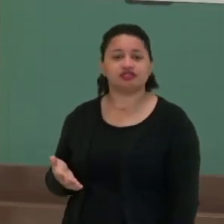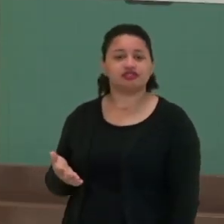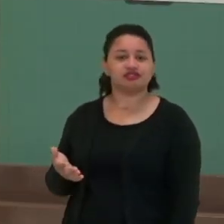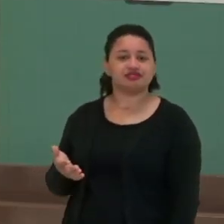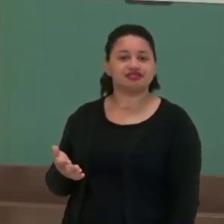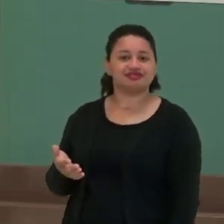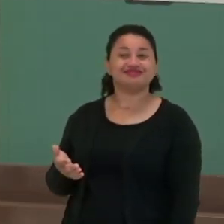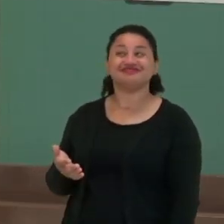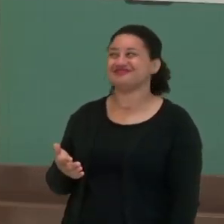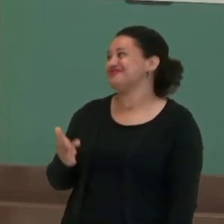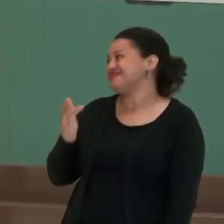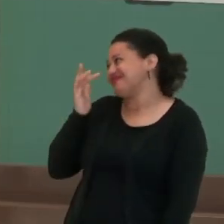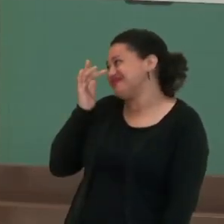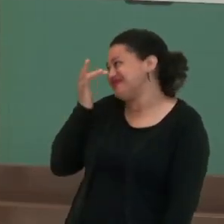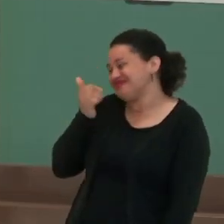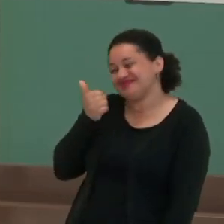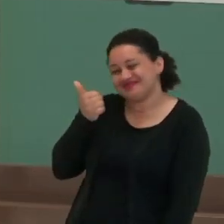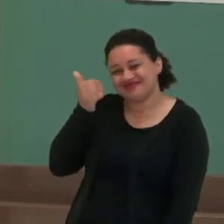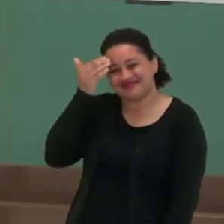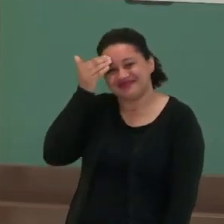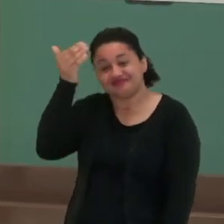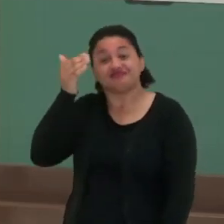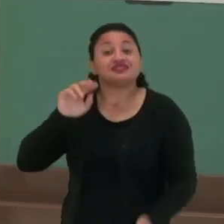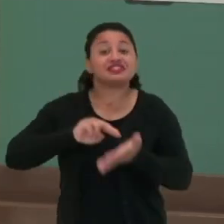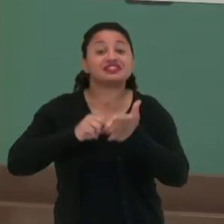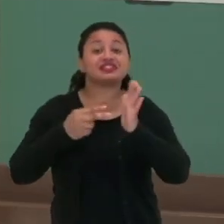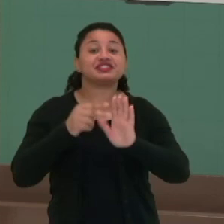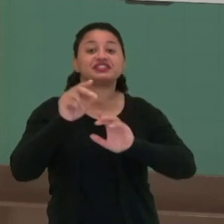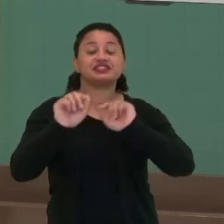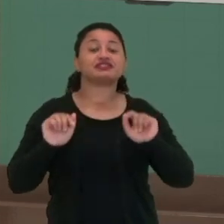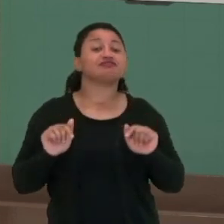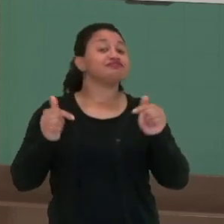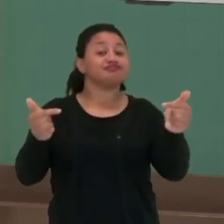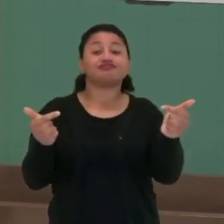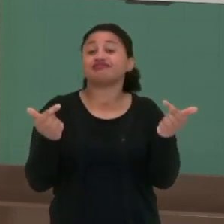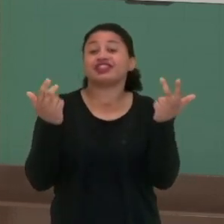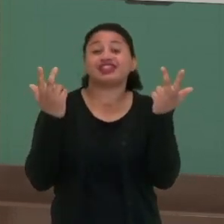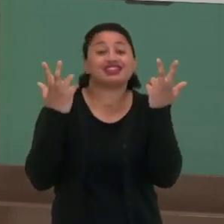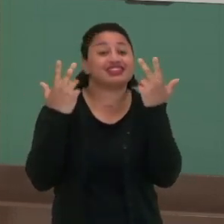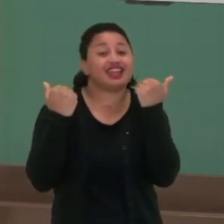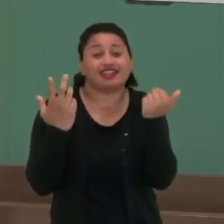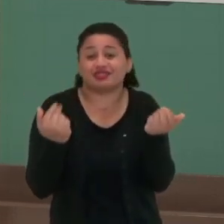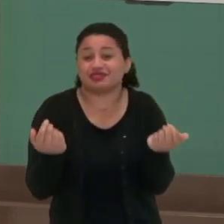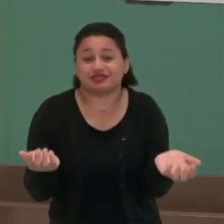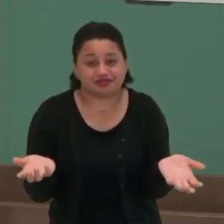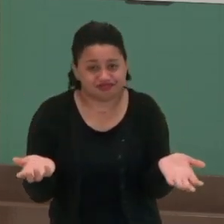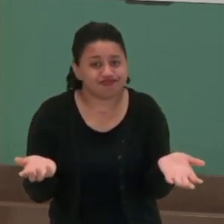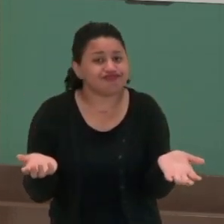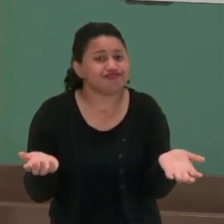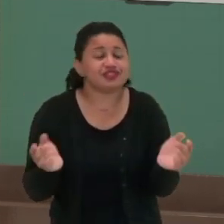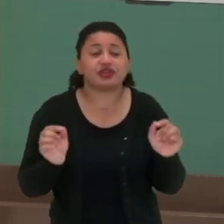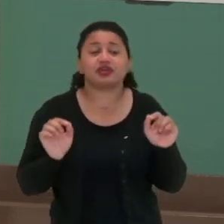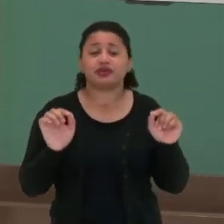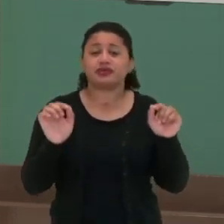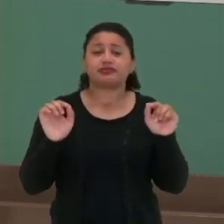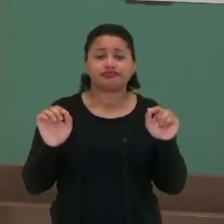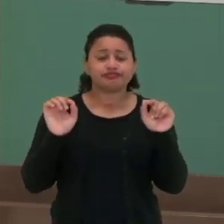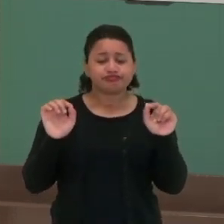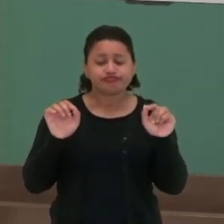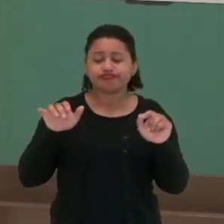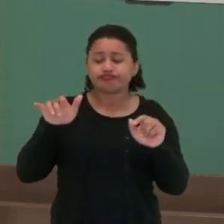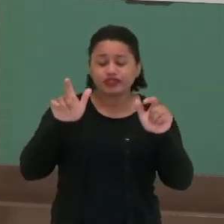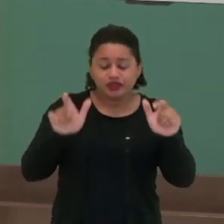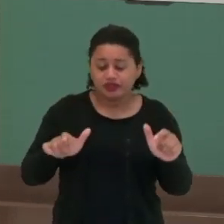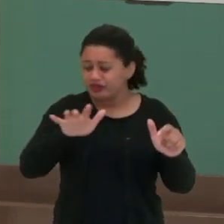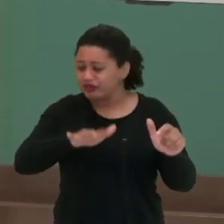Ah, saúde, Jéssica! Significa que é uma ação involuntária. Alguma coisa nesse